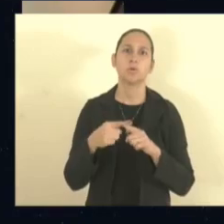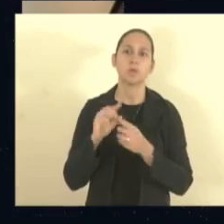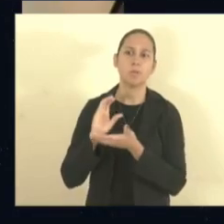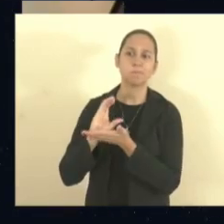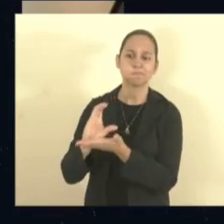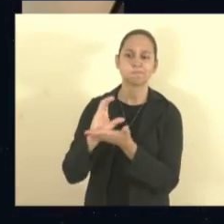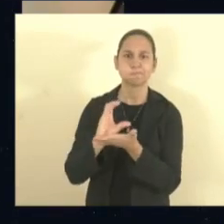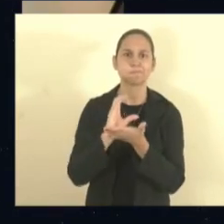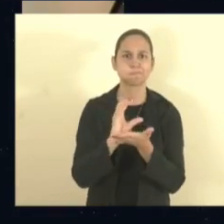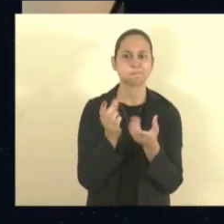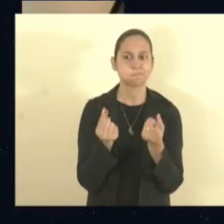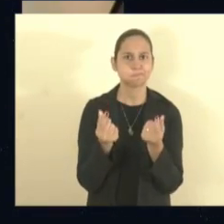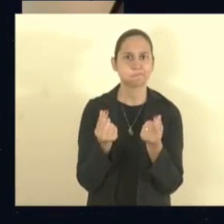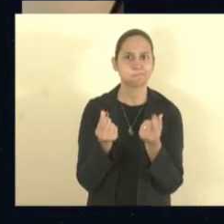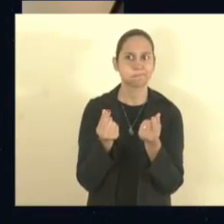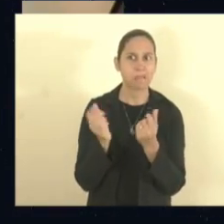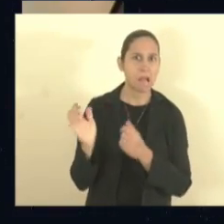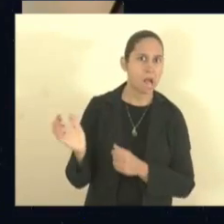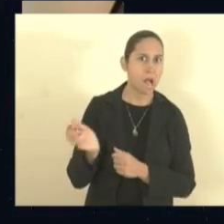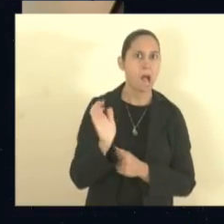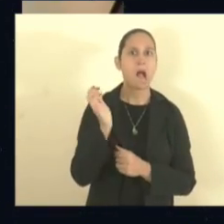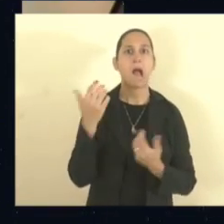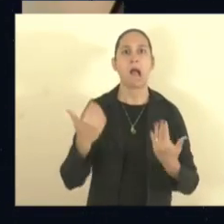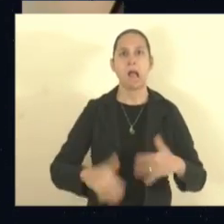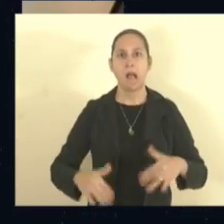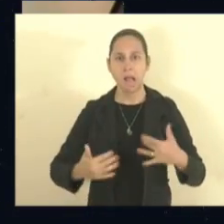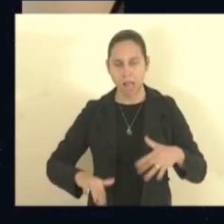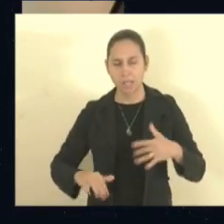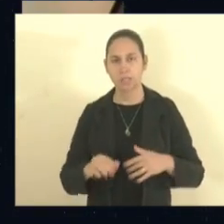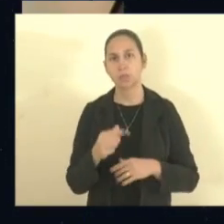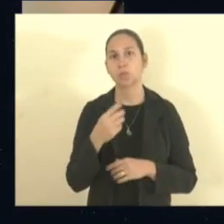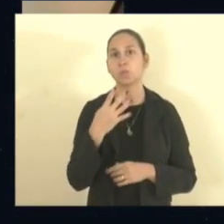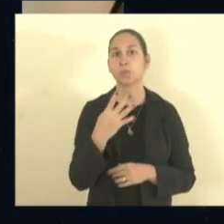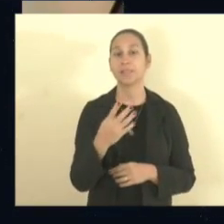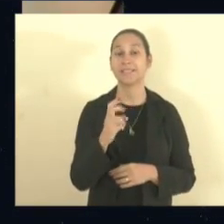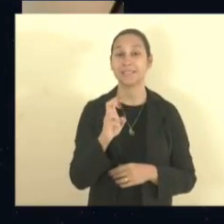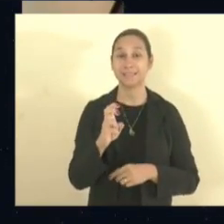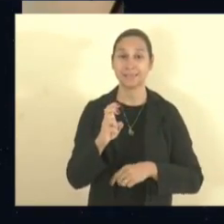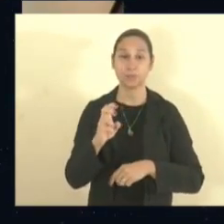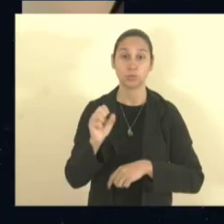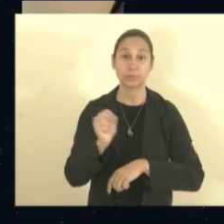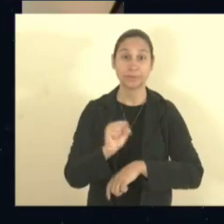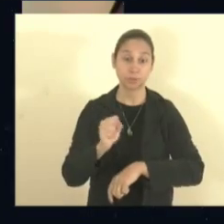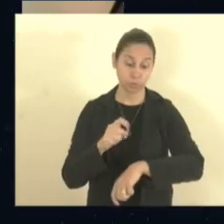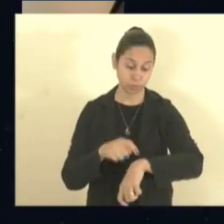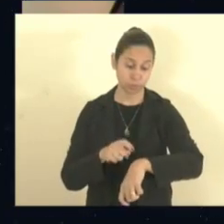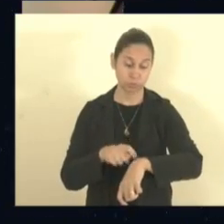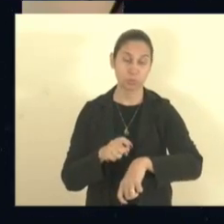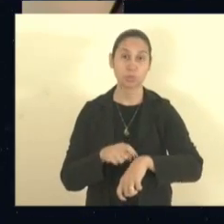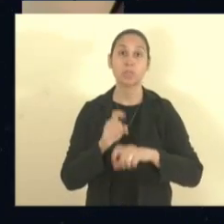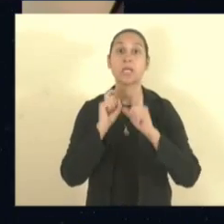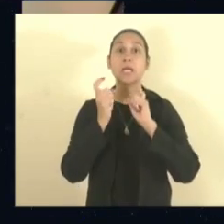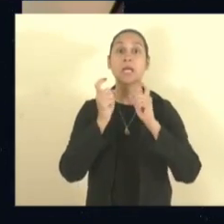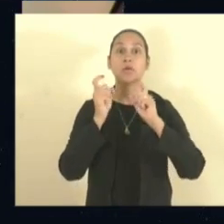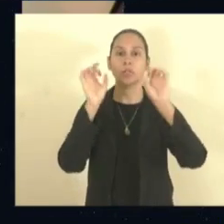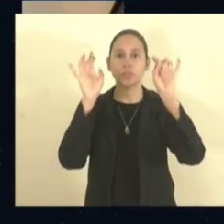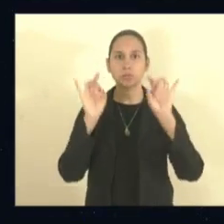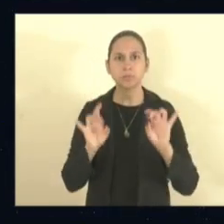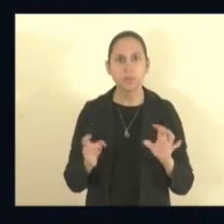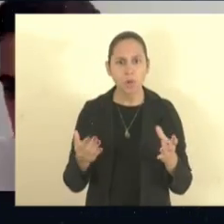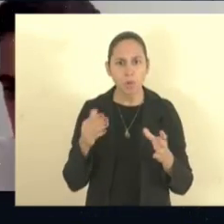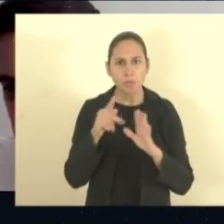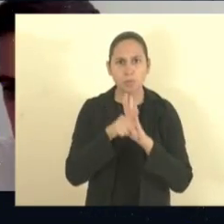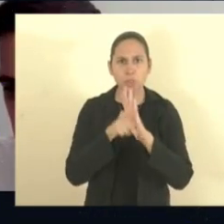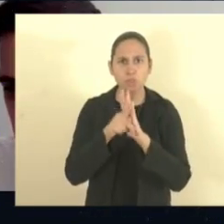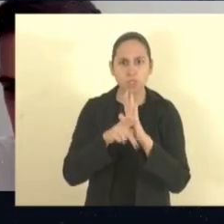desse, gente. Então, está sendo colocado a 45 do segundo tempo numa reunião extraordinária, a votação de um projeto